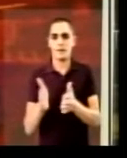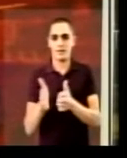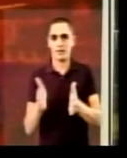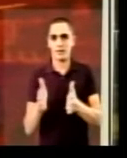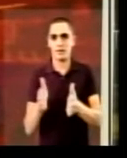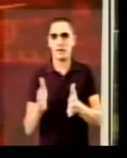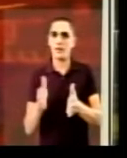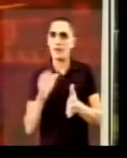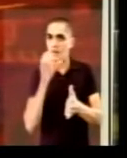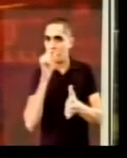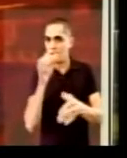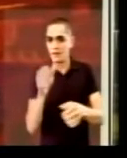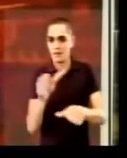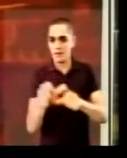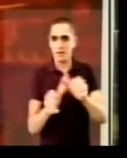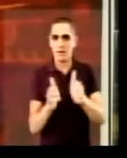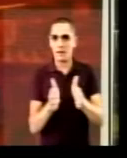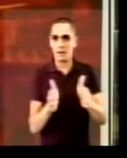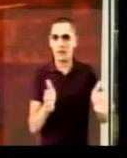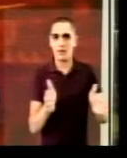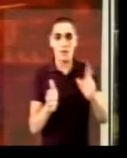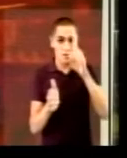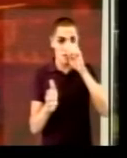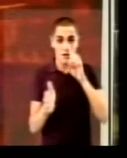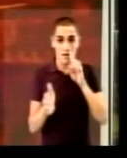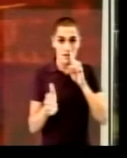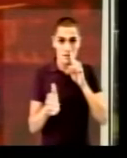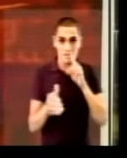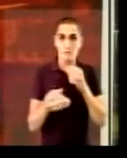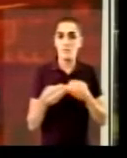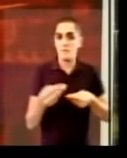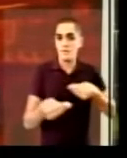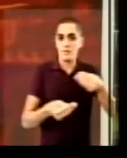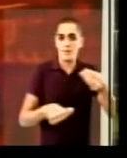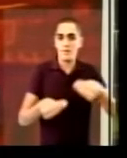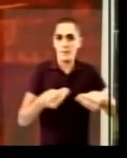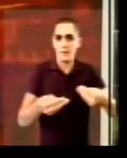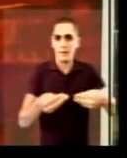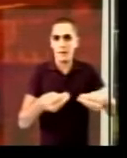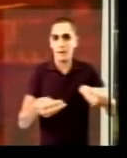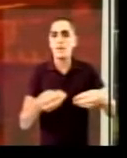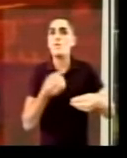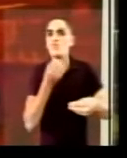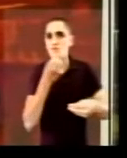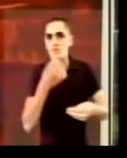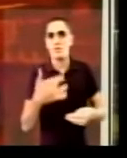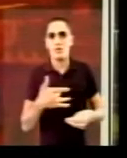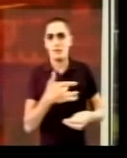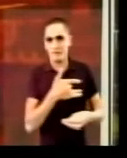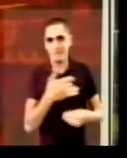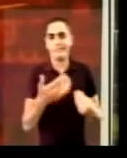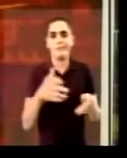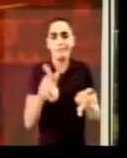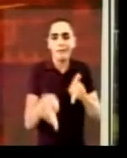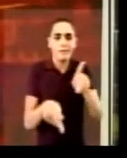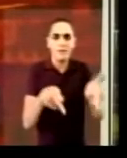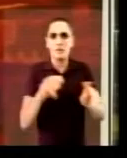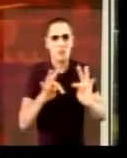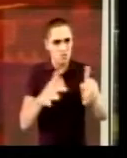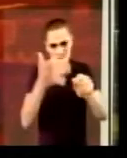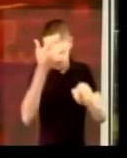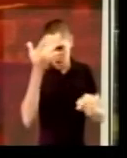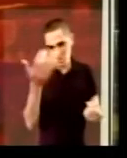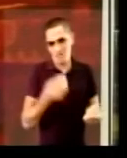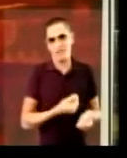não entendeu o recado. Não entendeu que eles devem continuar ainda tomando todas as precauções.